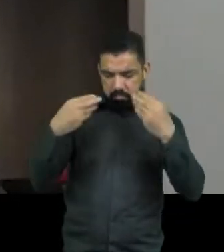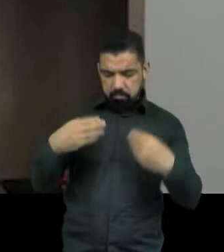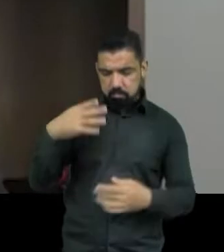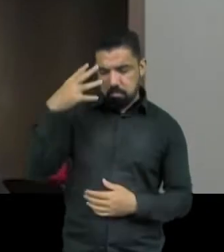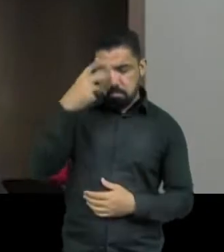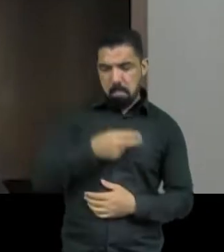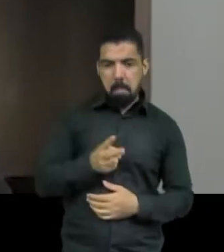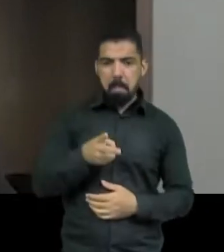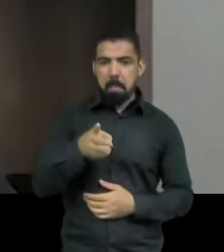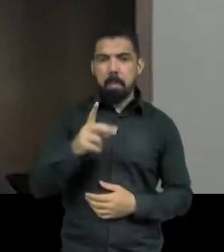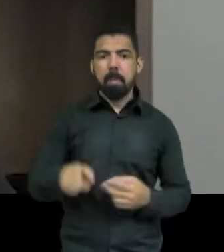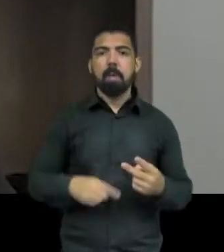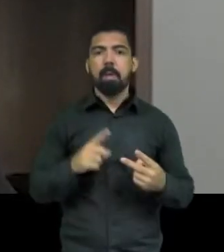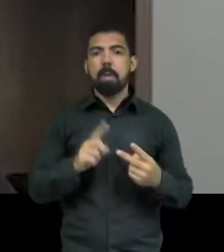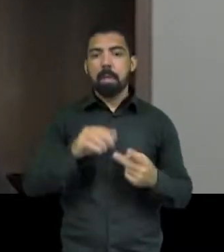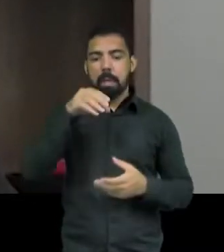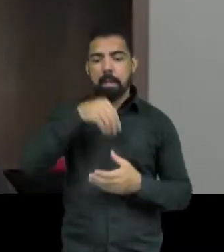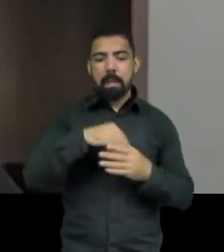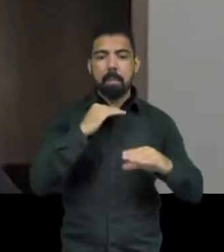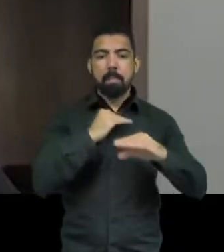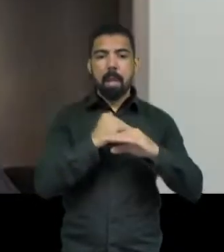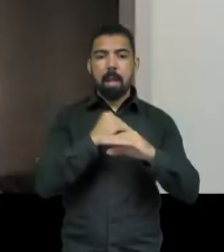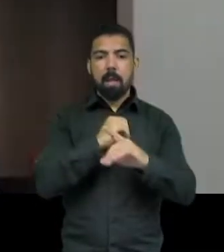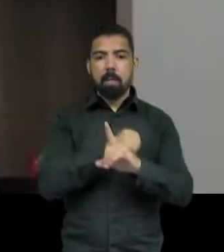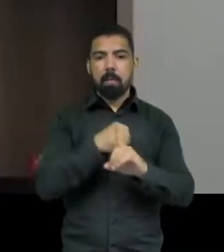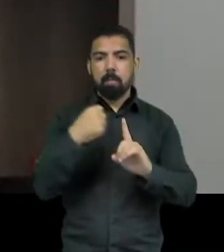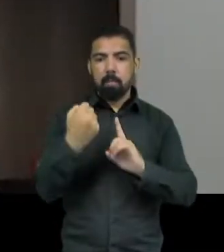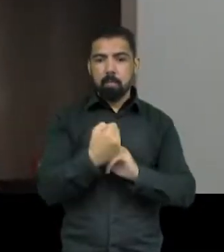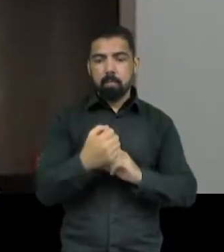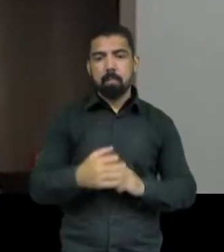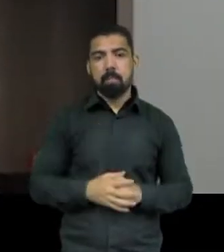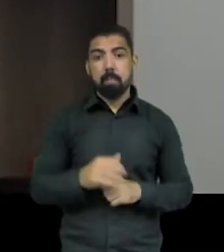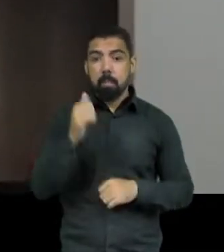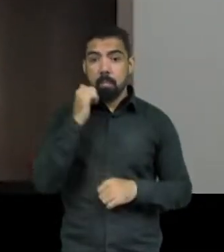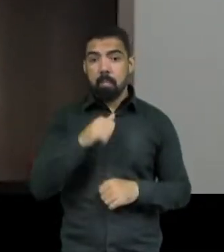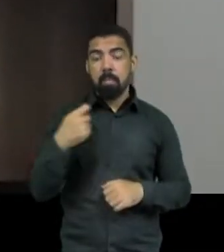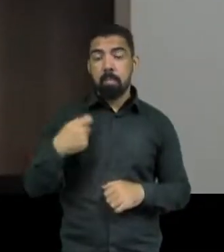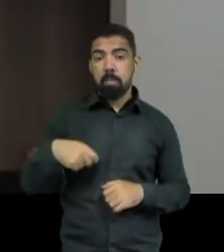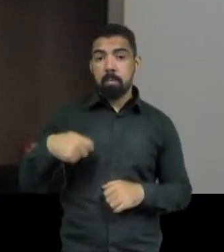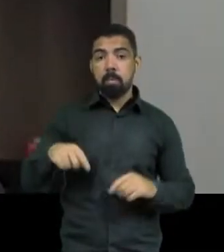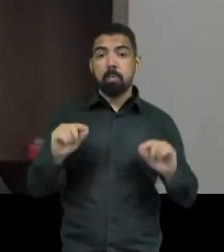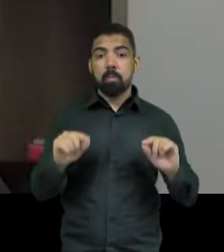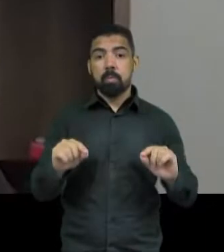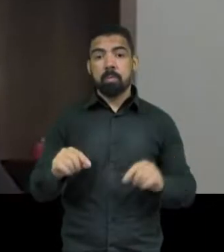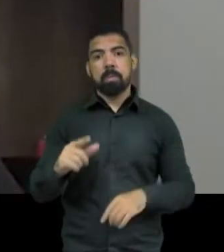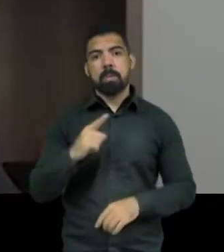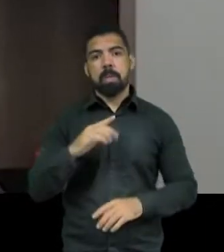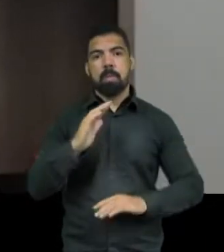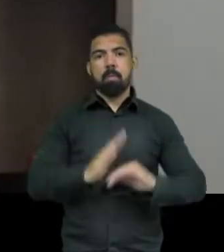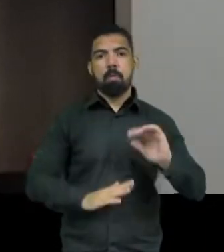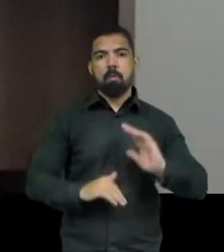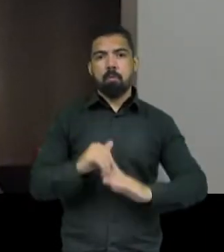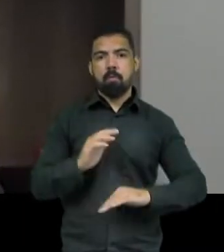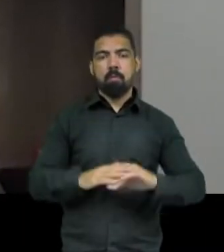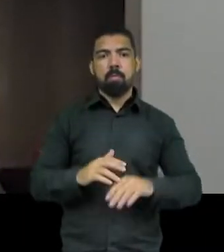ela precisa estar dentro dos padrões da sociedade, a mulher precisa ter uma profissão,